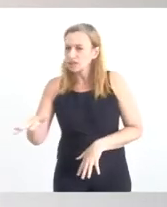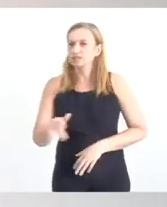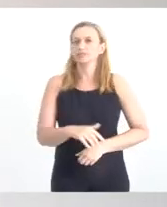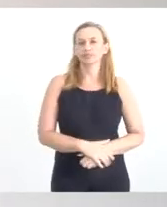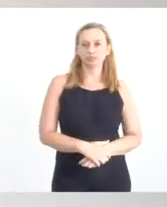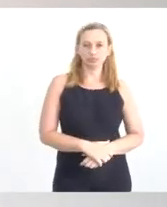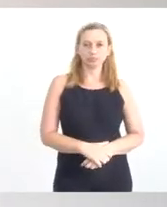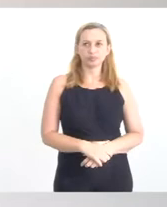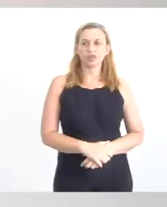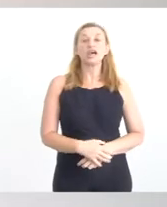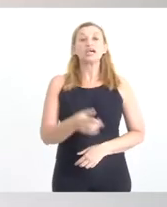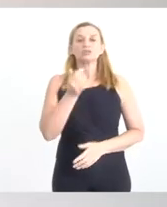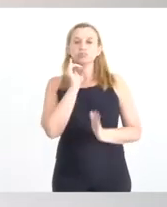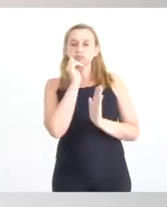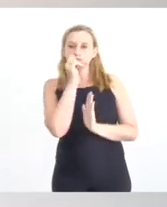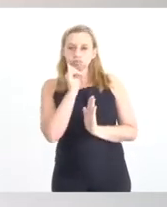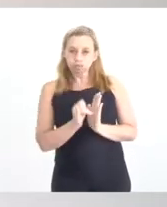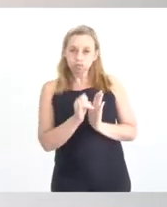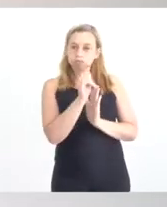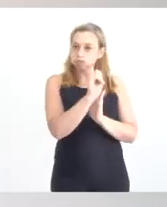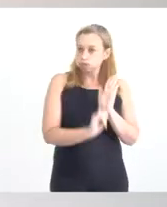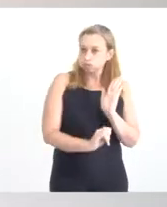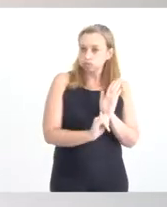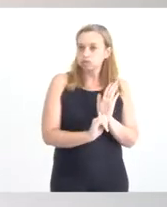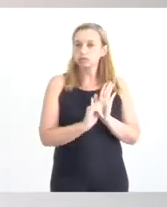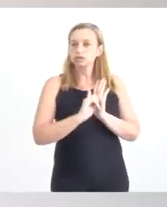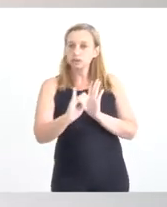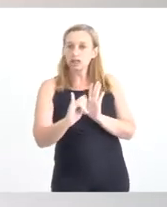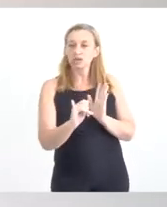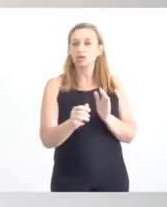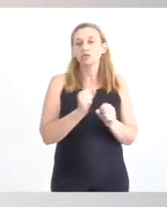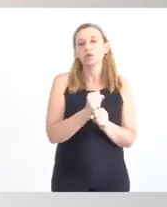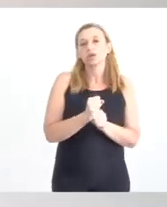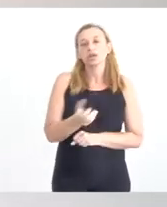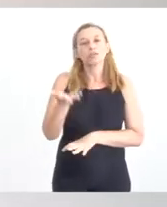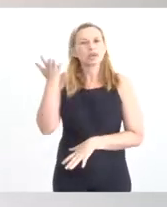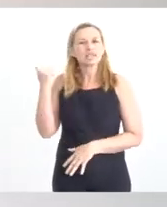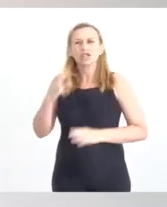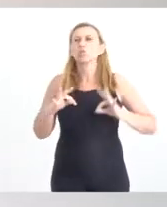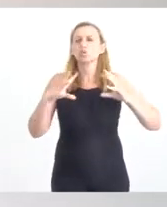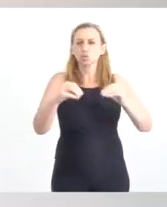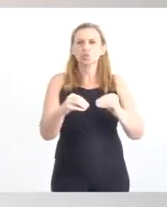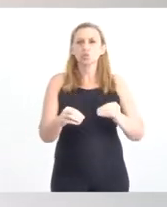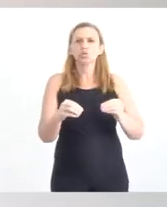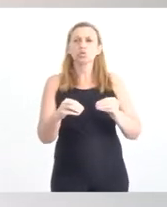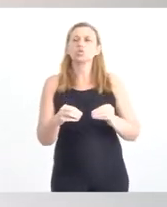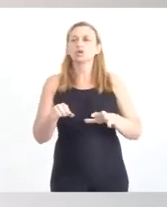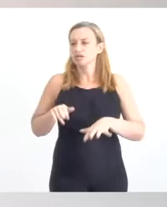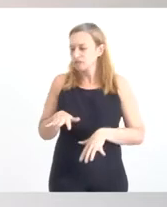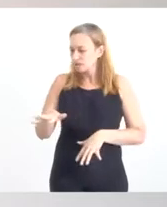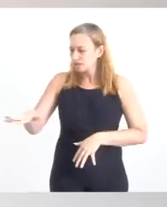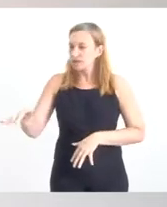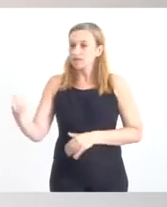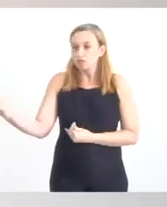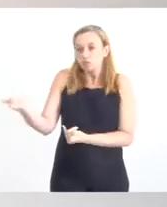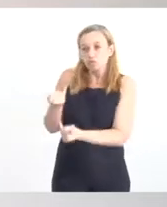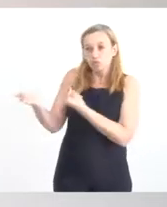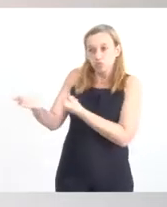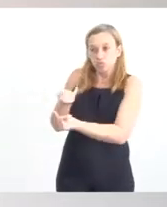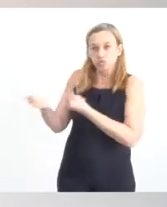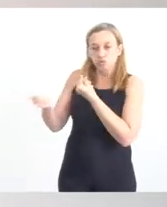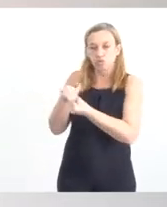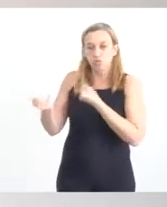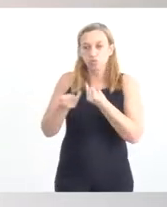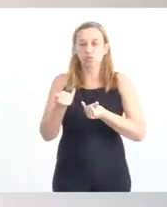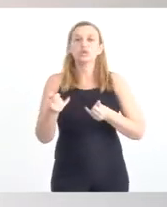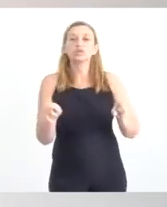periferias esse relatório foi publicado no ano passado com tudo aquilo que as favelas e periferias nos disseram a gente